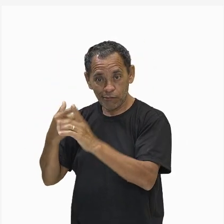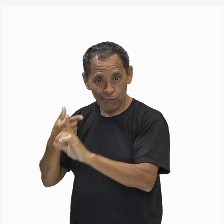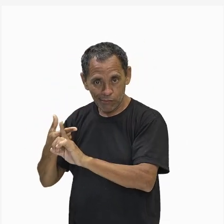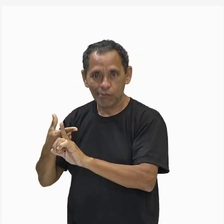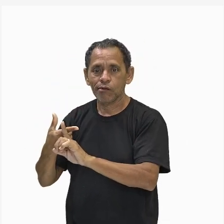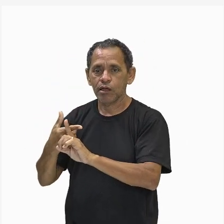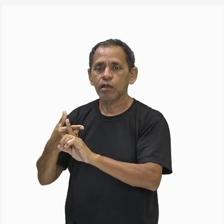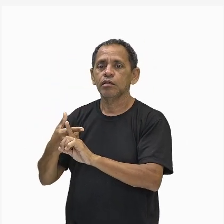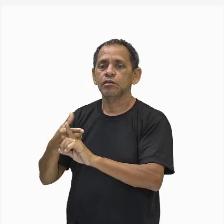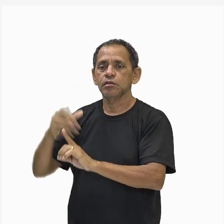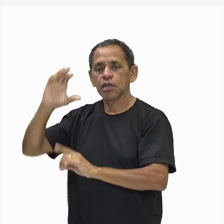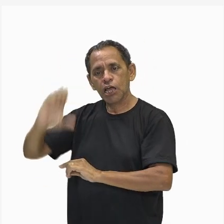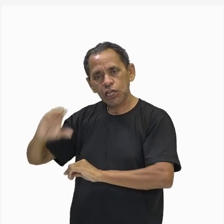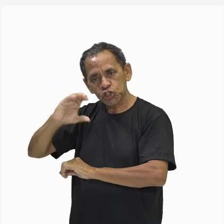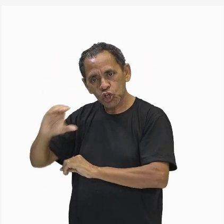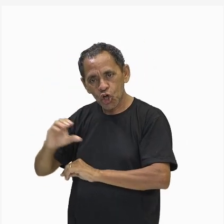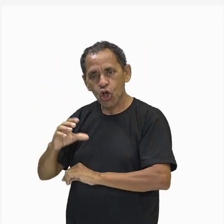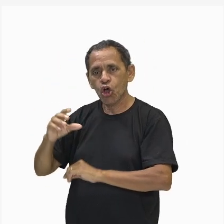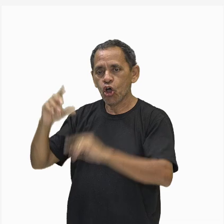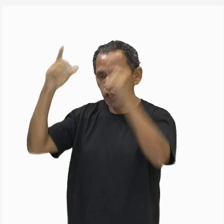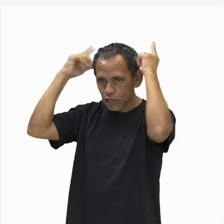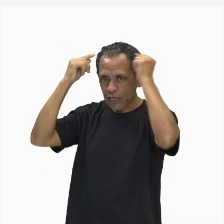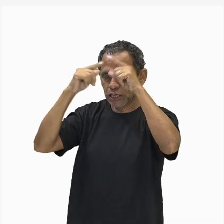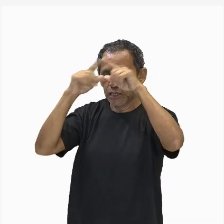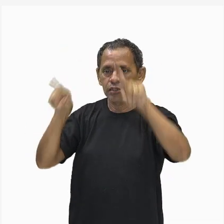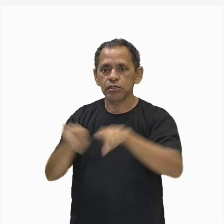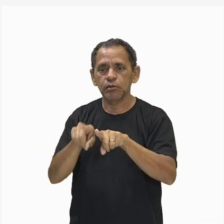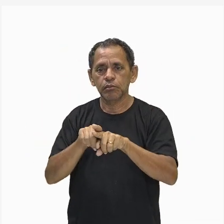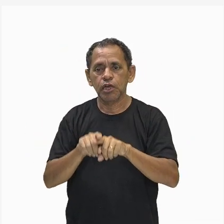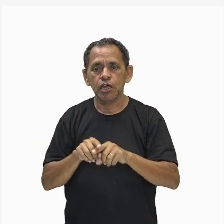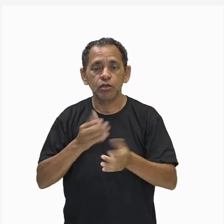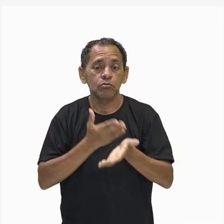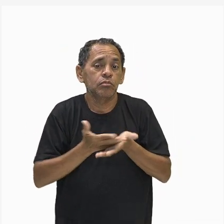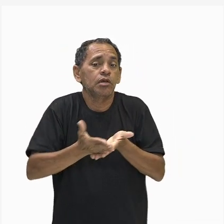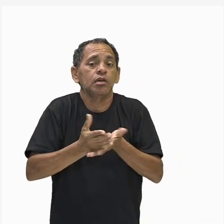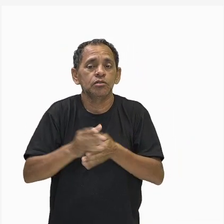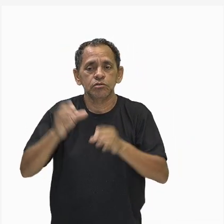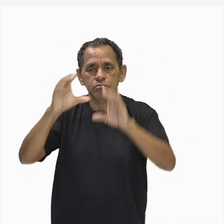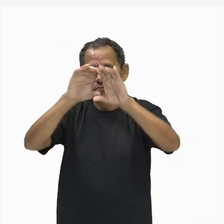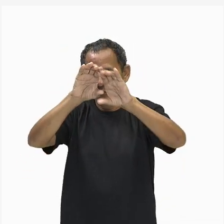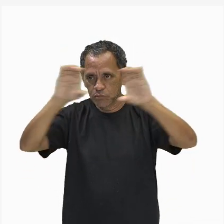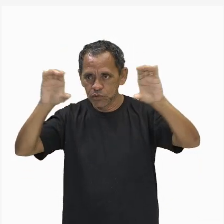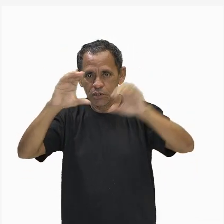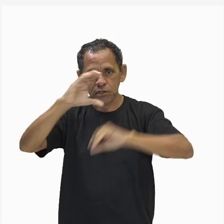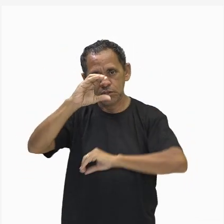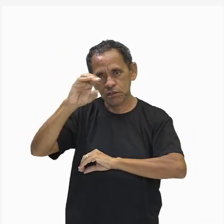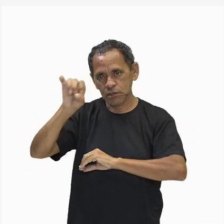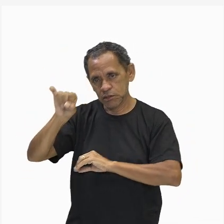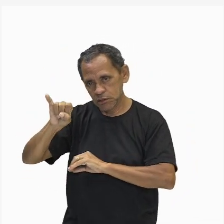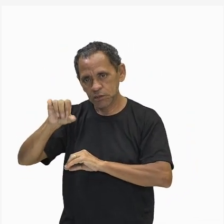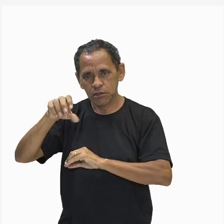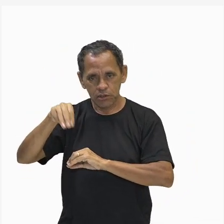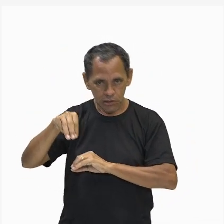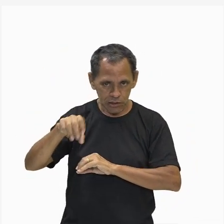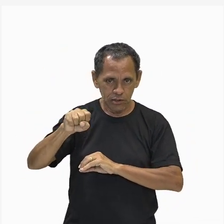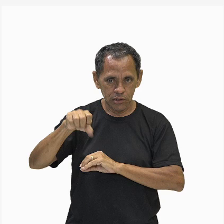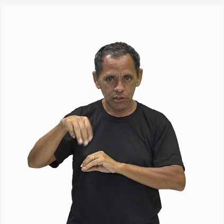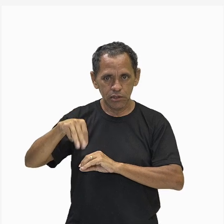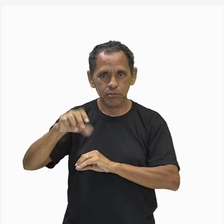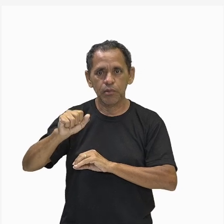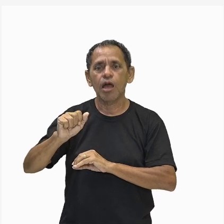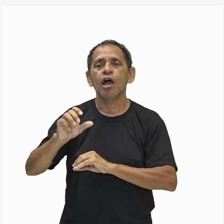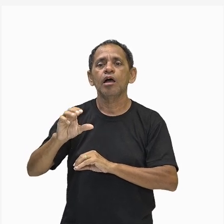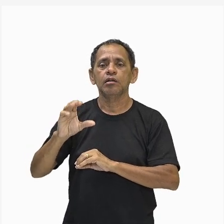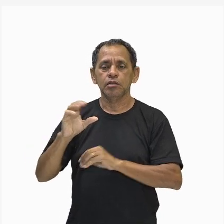aí conhecido, então, como o Cisma do Oriente, tá? Que é a divisão, então, da igreja como ela ainda é hoje, tá? Houve o Cisma